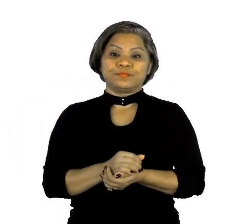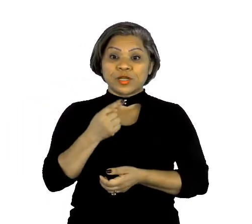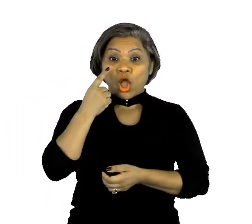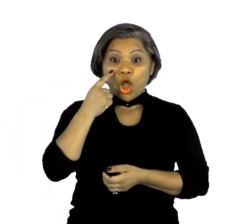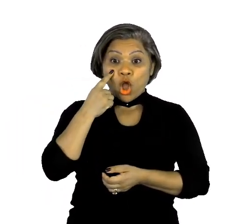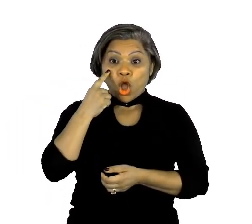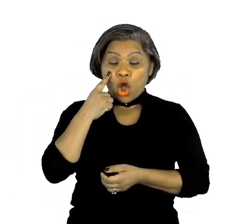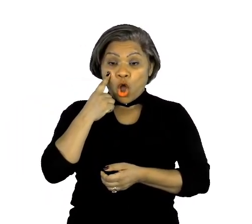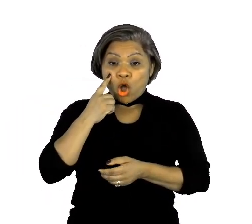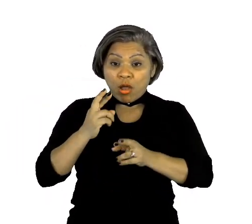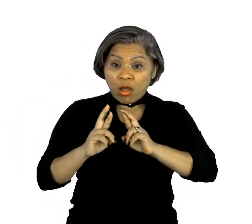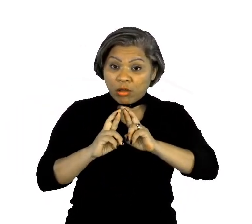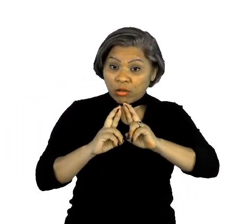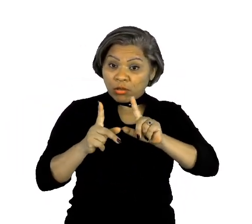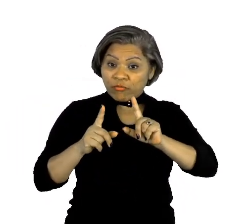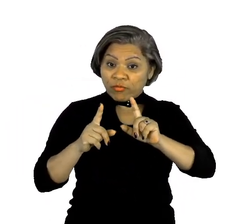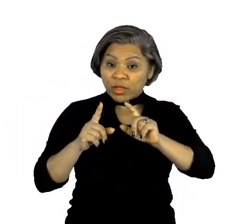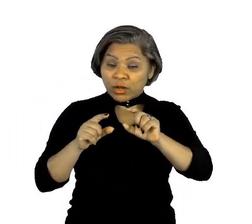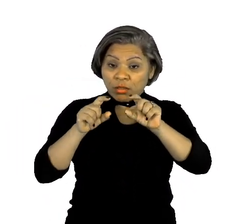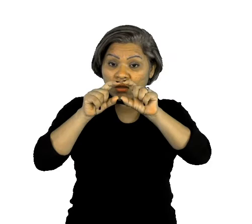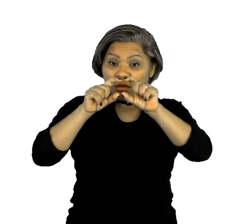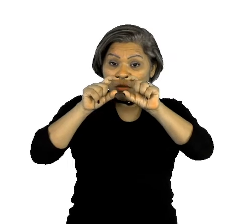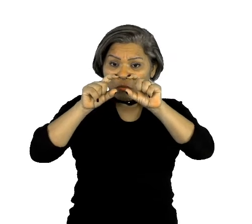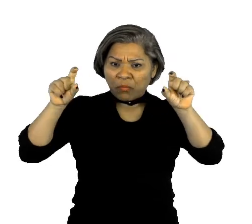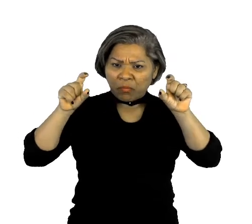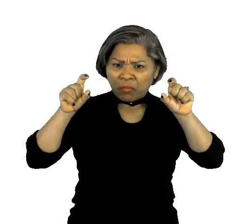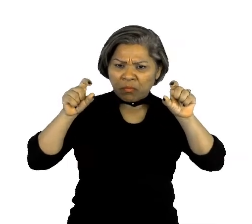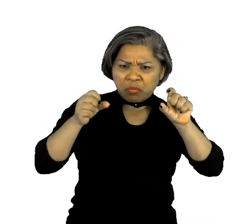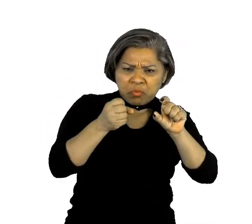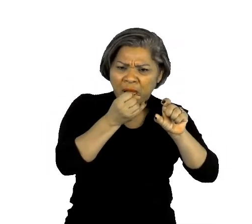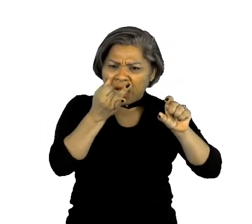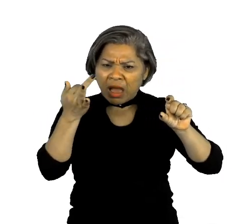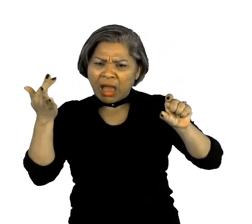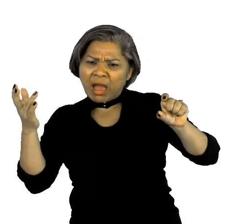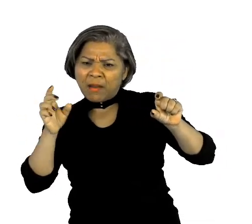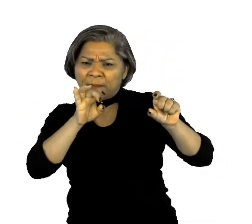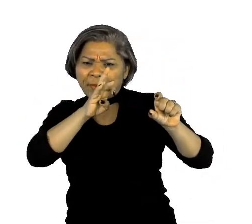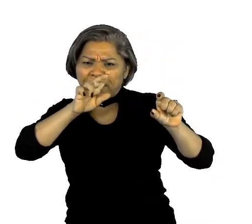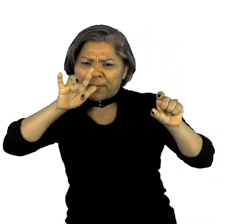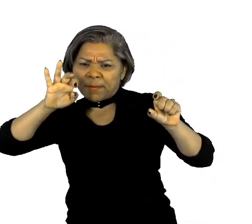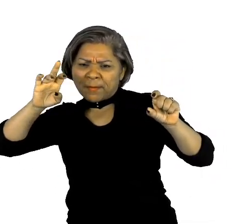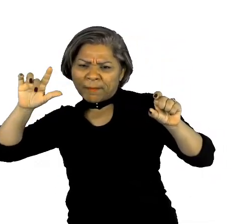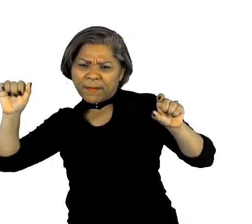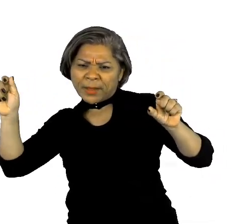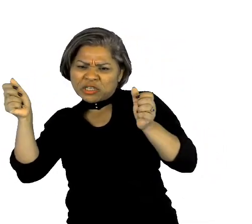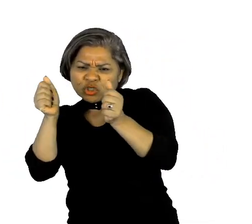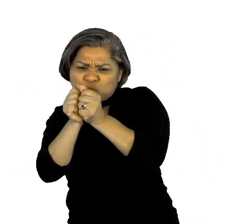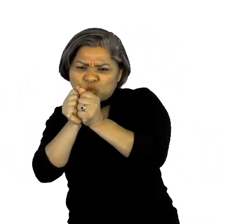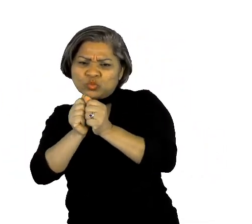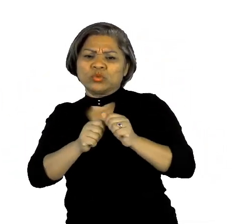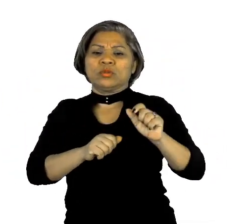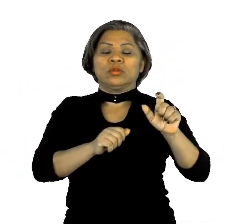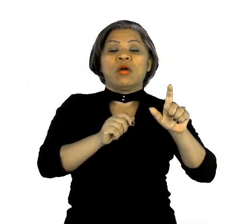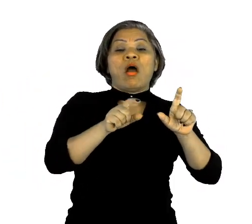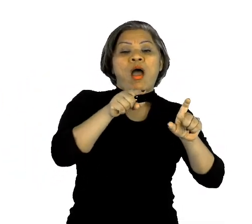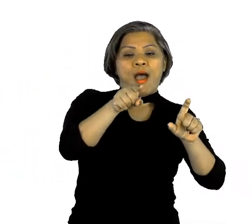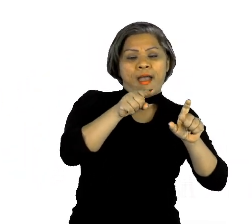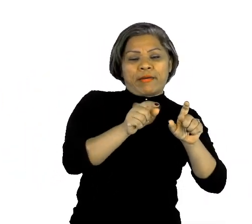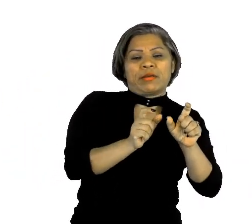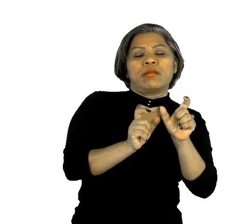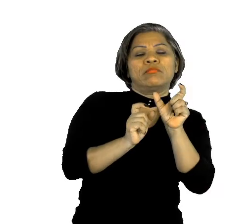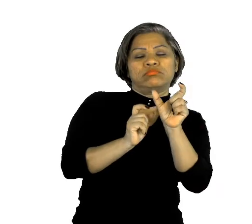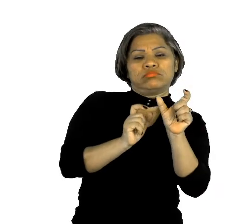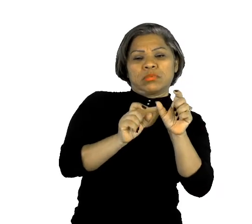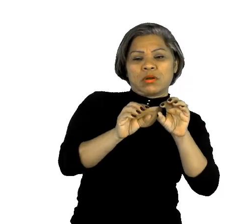quanto é diferente? Até o espaço, quando você vai ter que ficar maior na linha. Então, assim, lembre disso. Por isso que